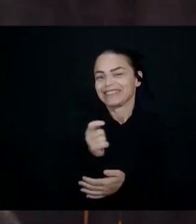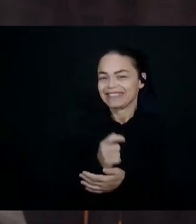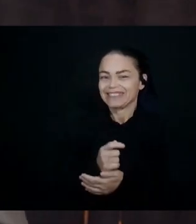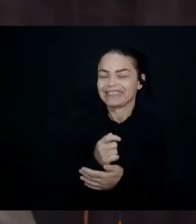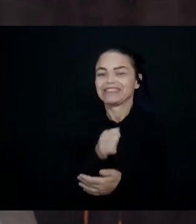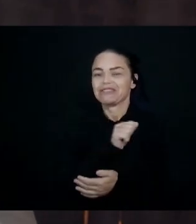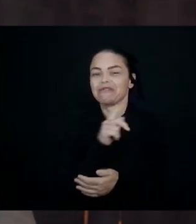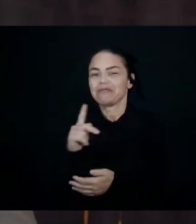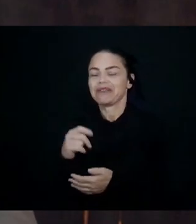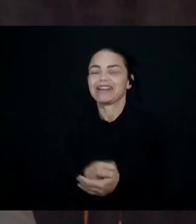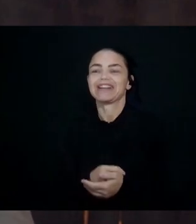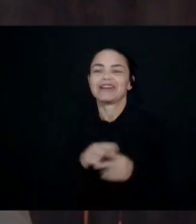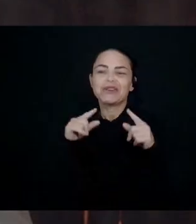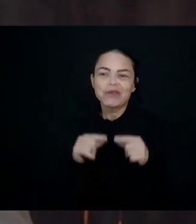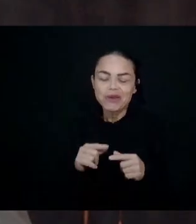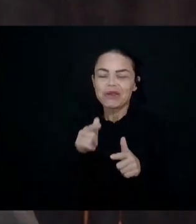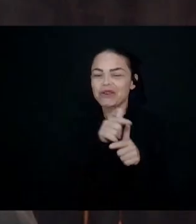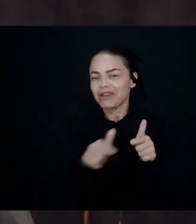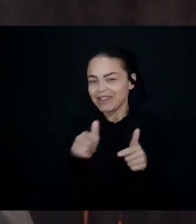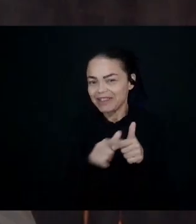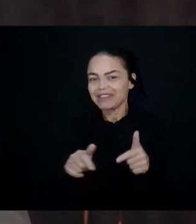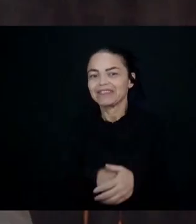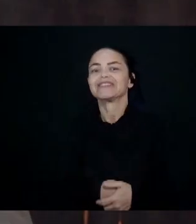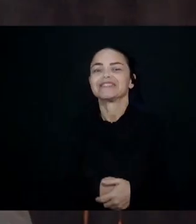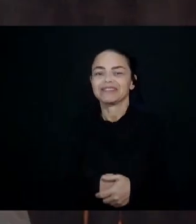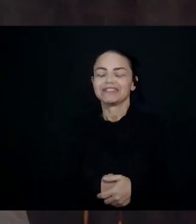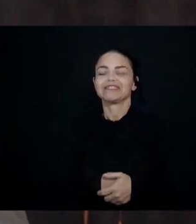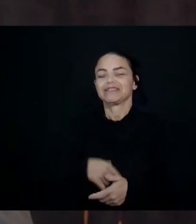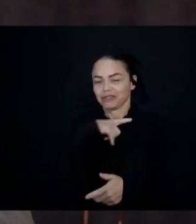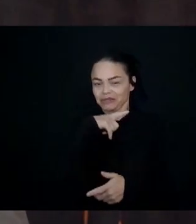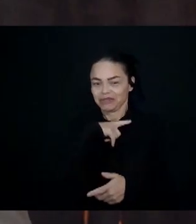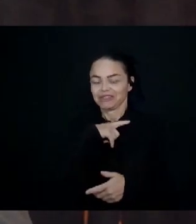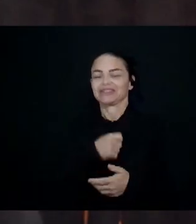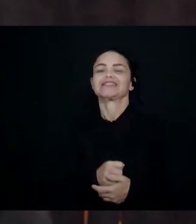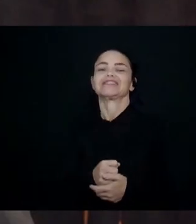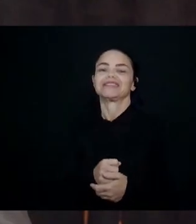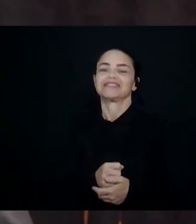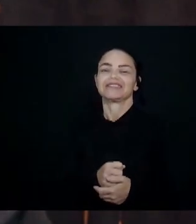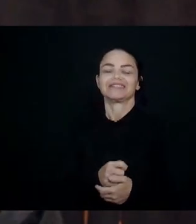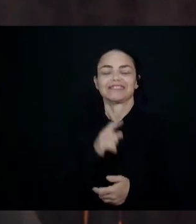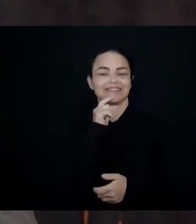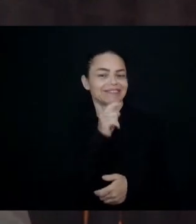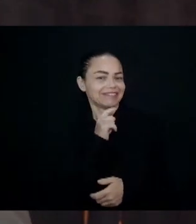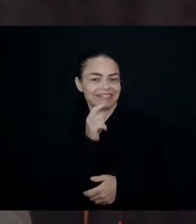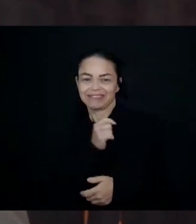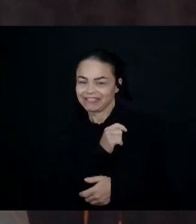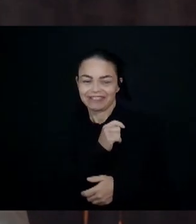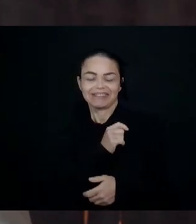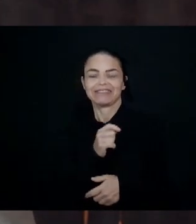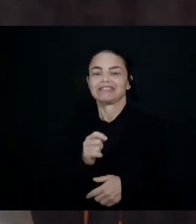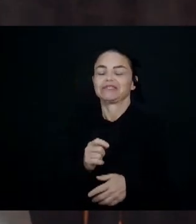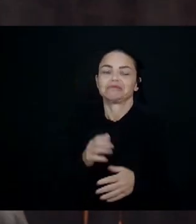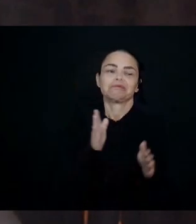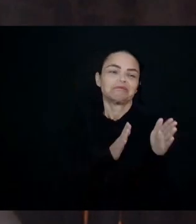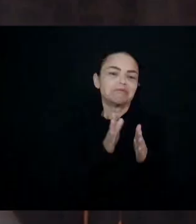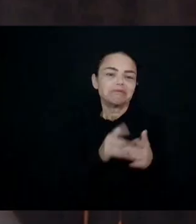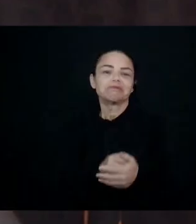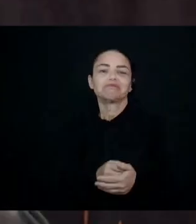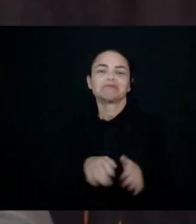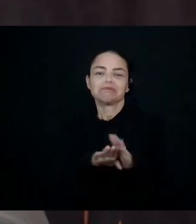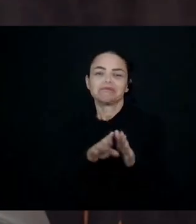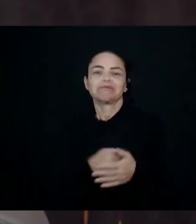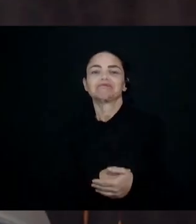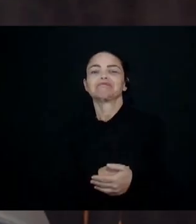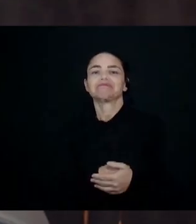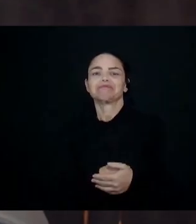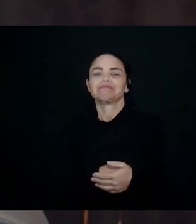vai diminuir esse problema, mas vai existir sim, que pode ser que você não consiga no seu momento ali, ou você chegou e chegou alguém